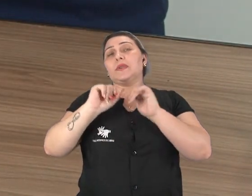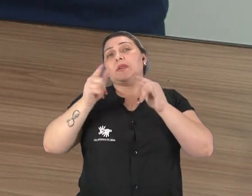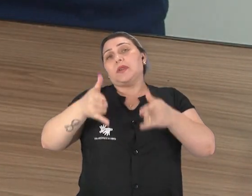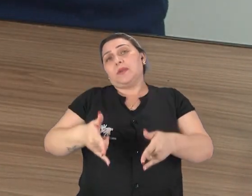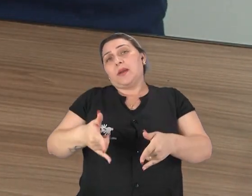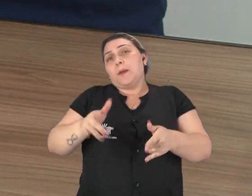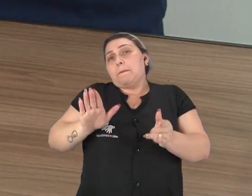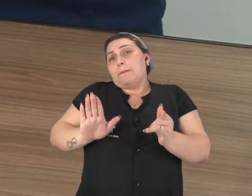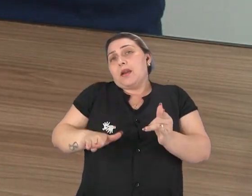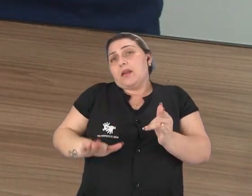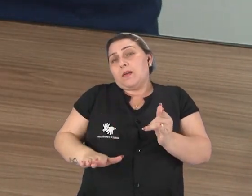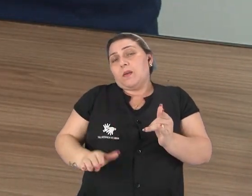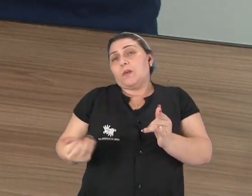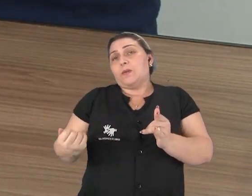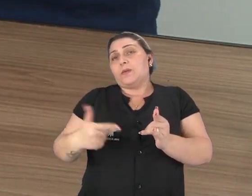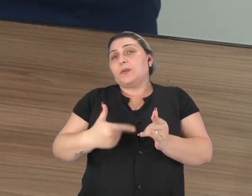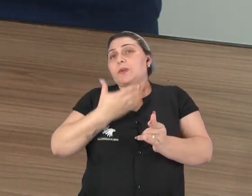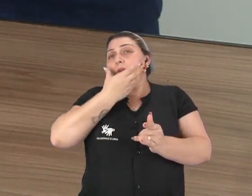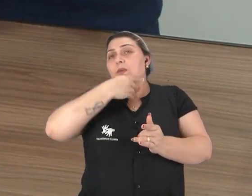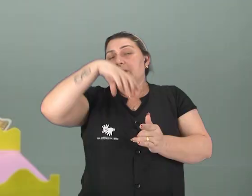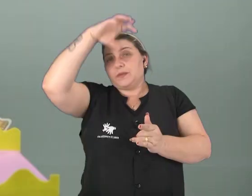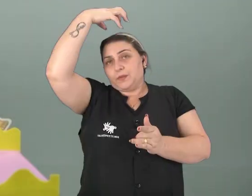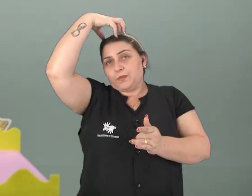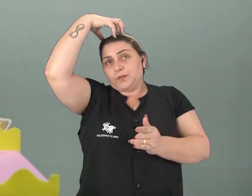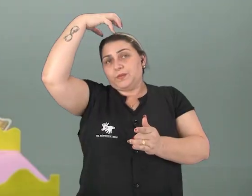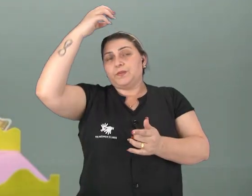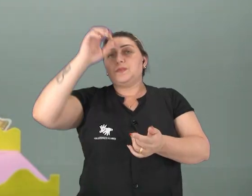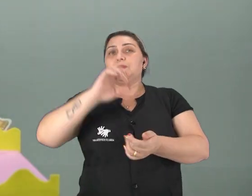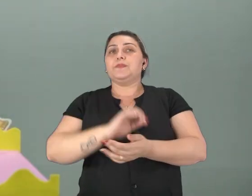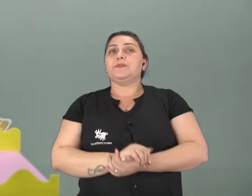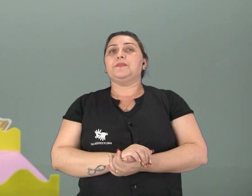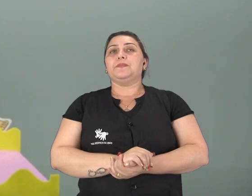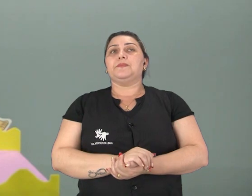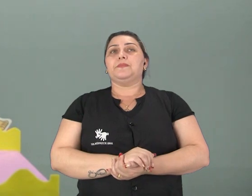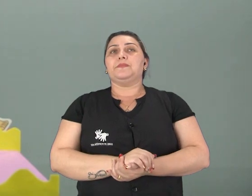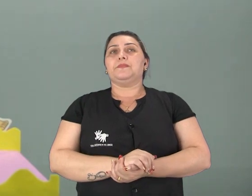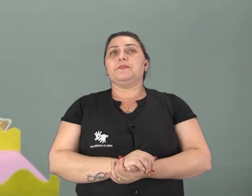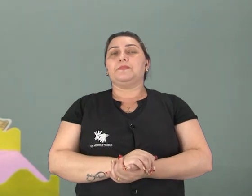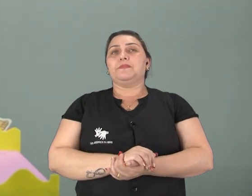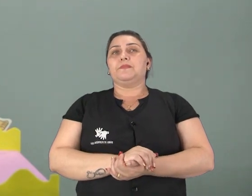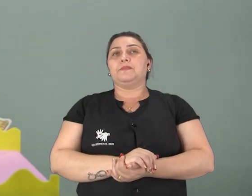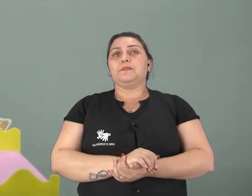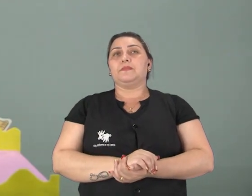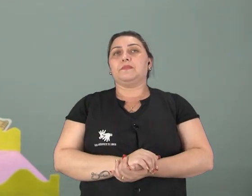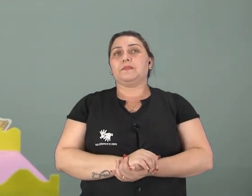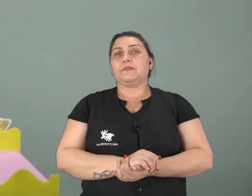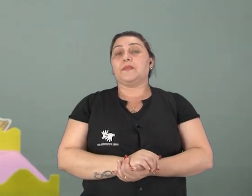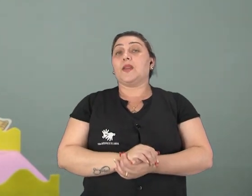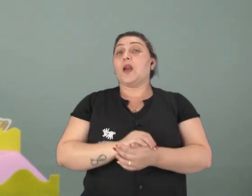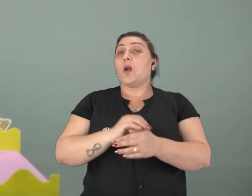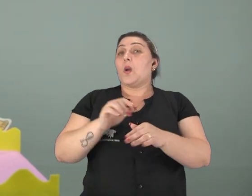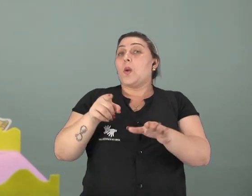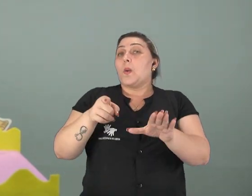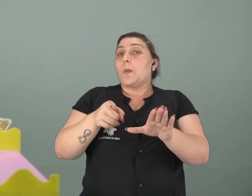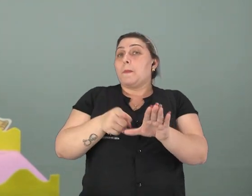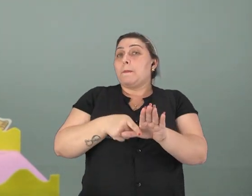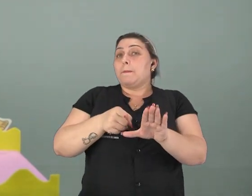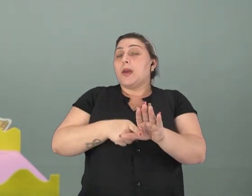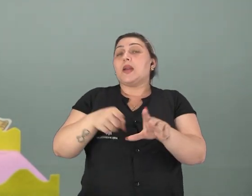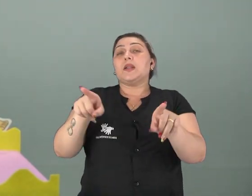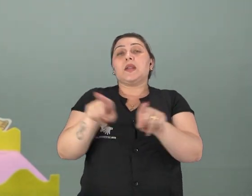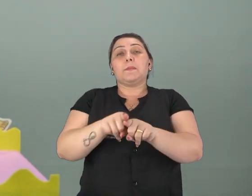um pouquinho menor que ele, que o rei. Automaticamente, o seu pé também era